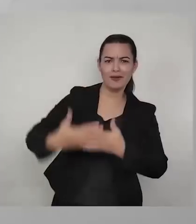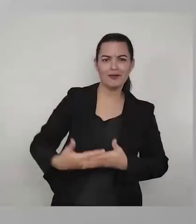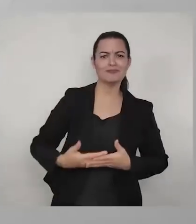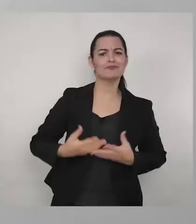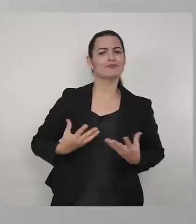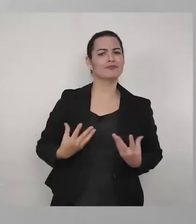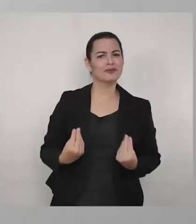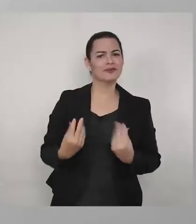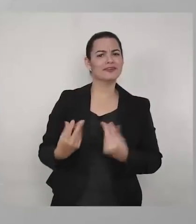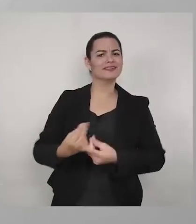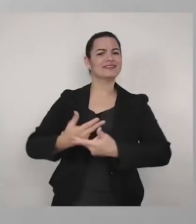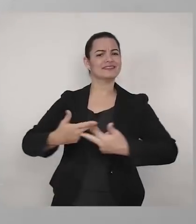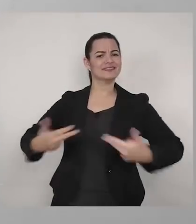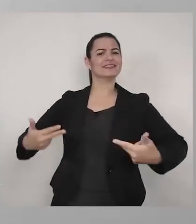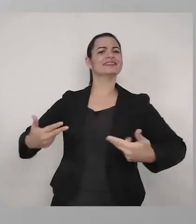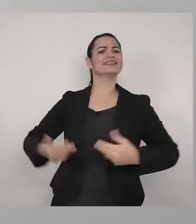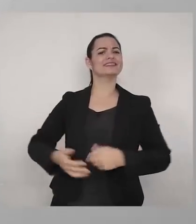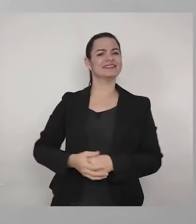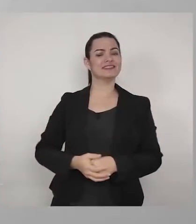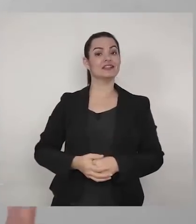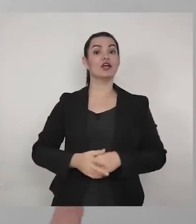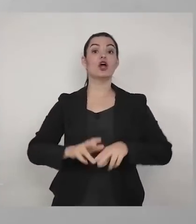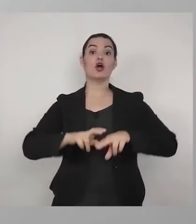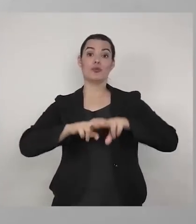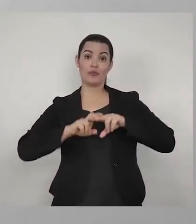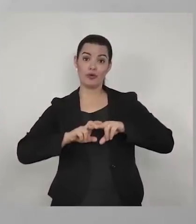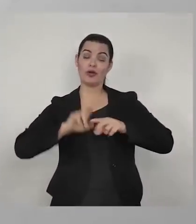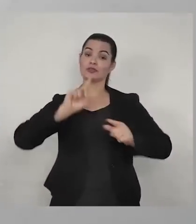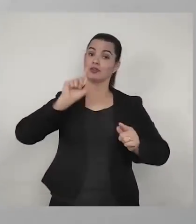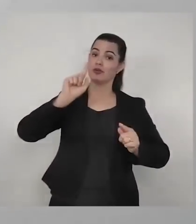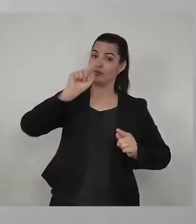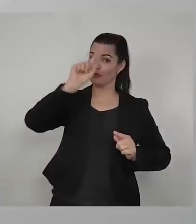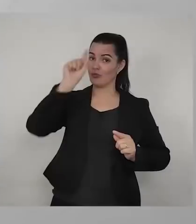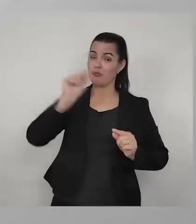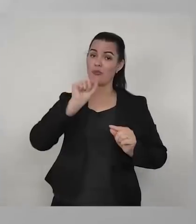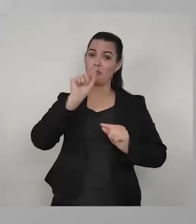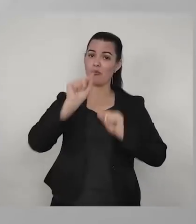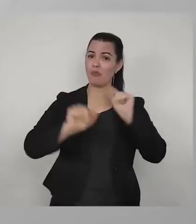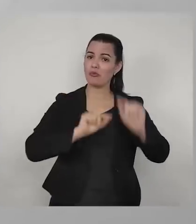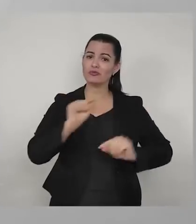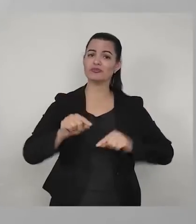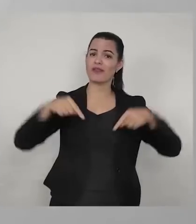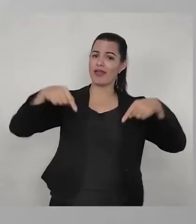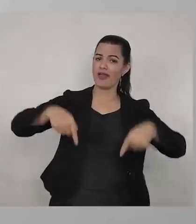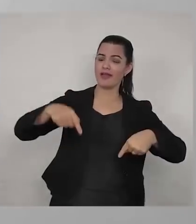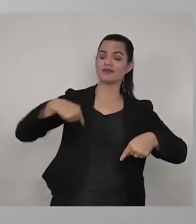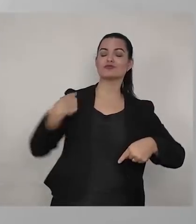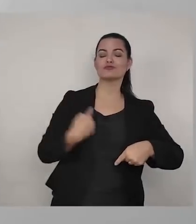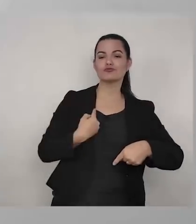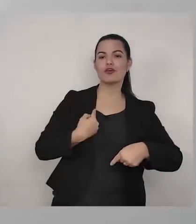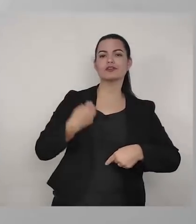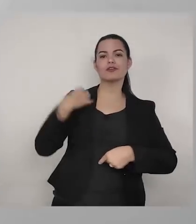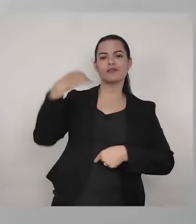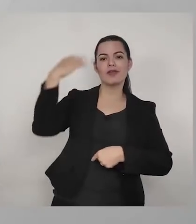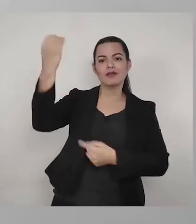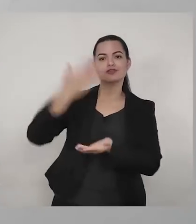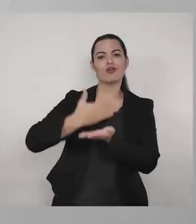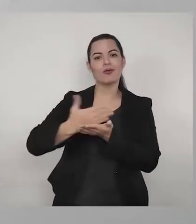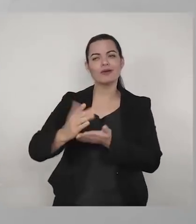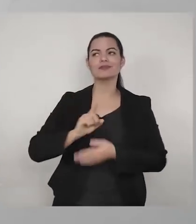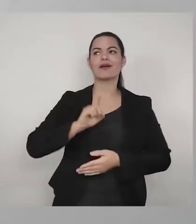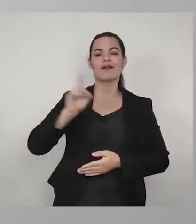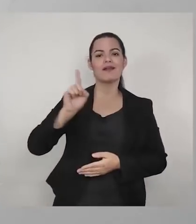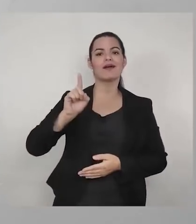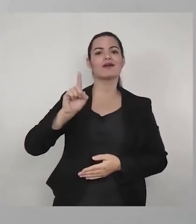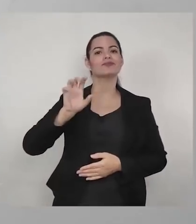foi exatamente por esse motivo que nós começamos a nossa viagem pela região Nordeste. E eu